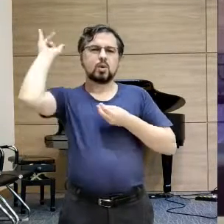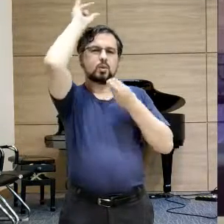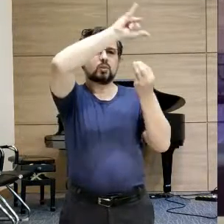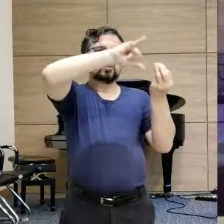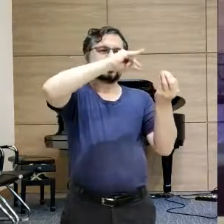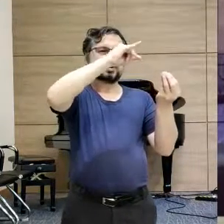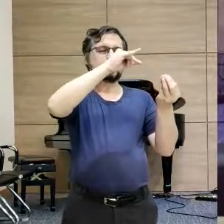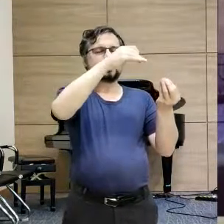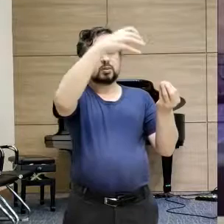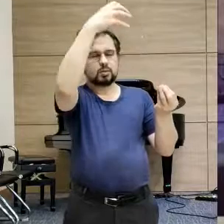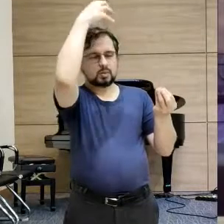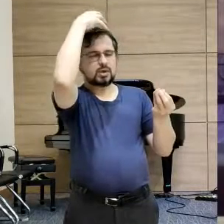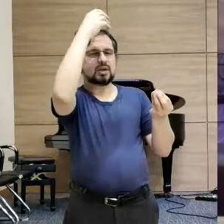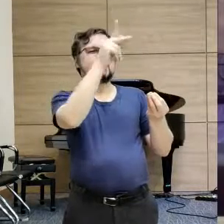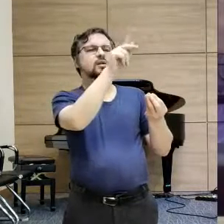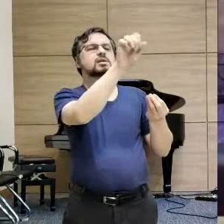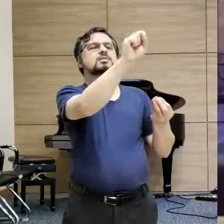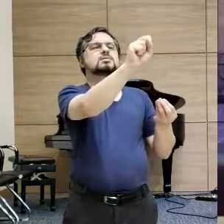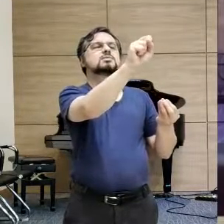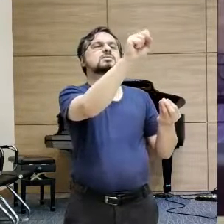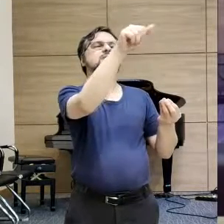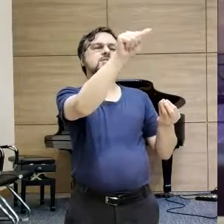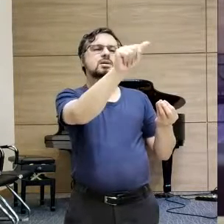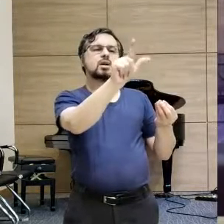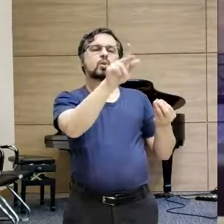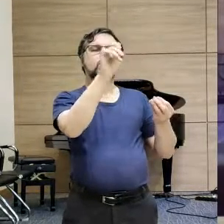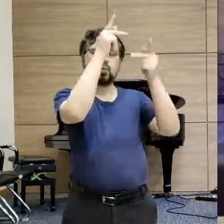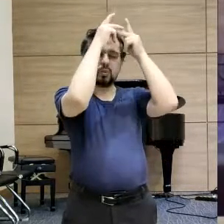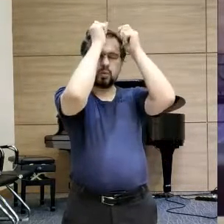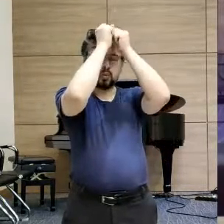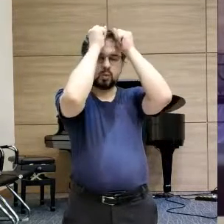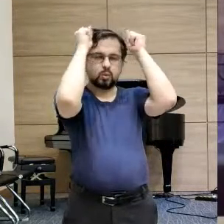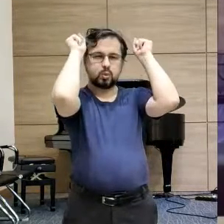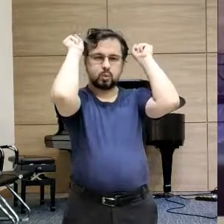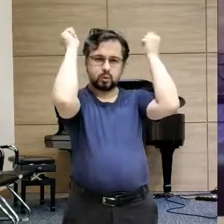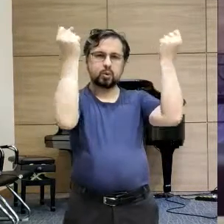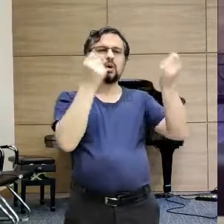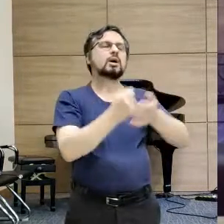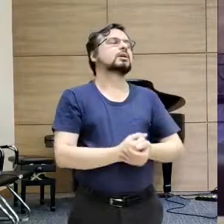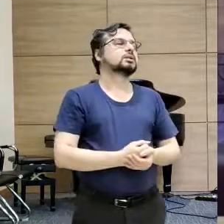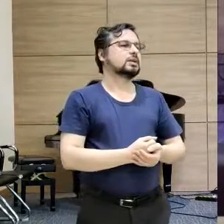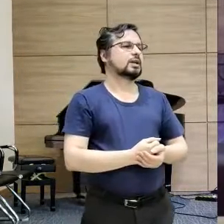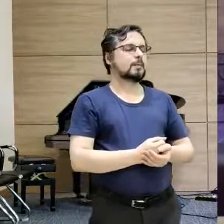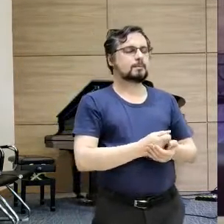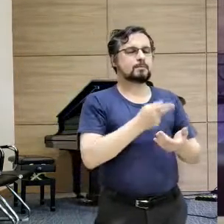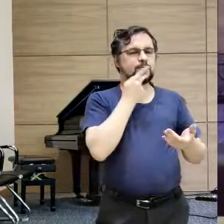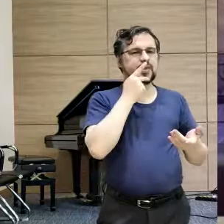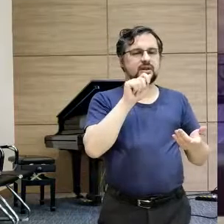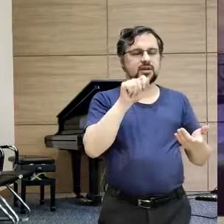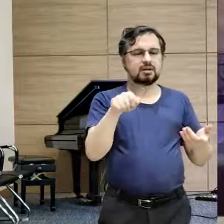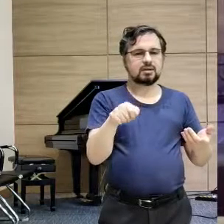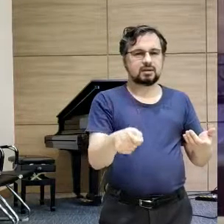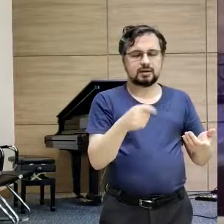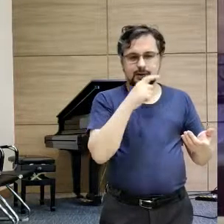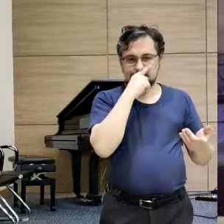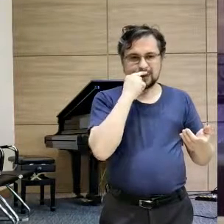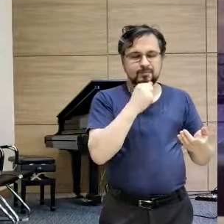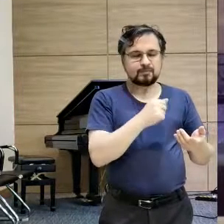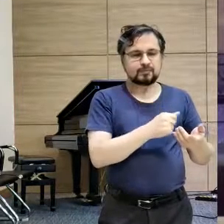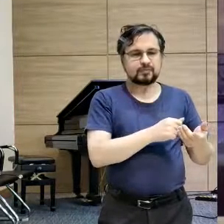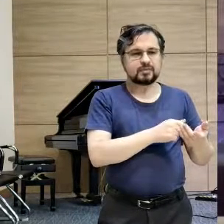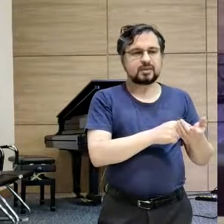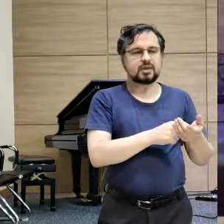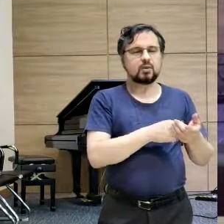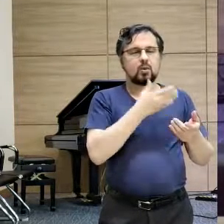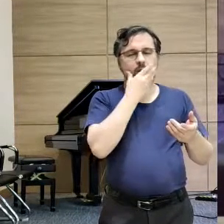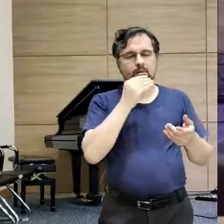homem garboso, um homem bonito, um homem fausto, um homem espadaúdo, quase 2 metros de altura,